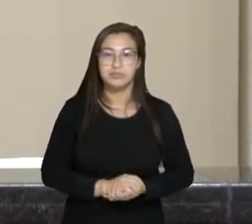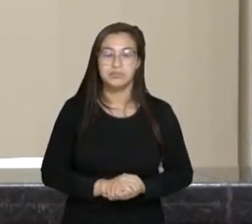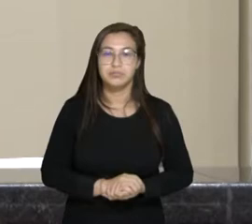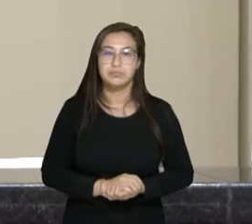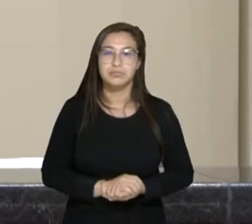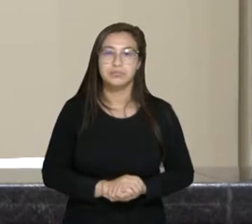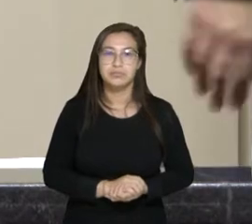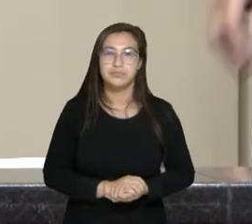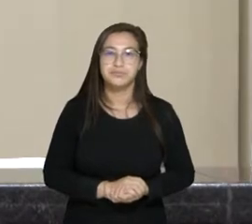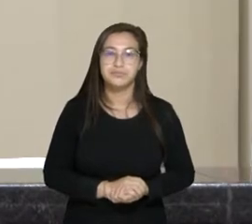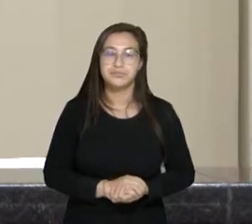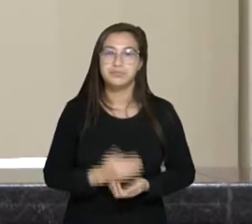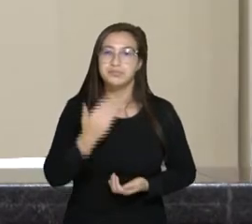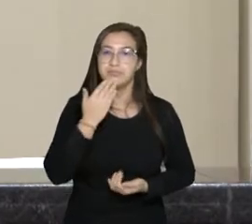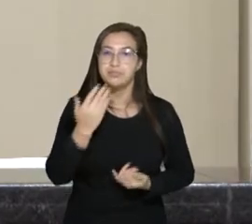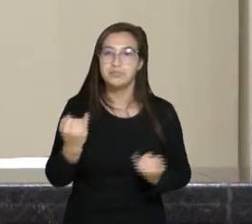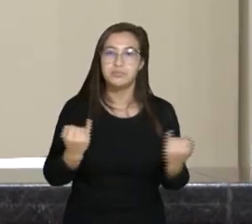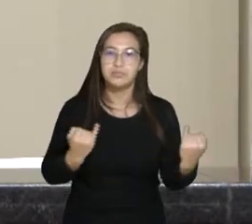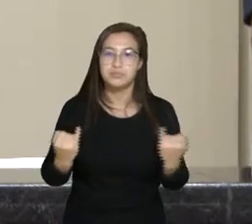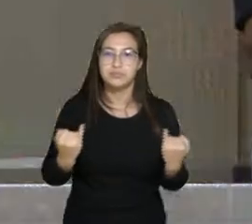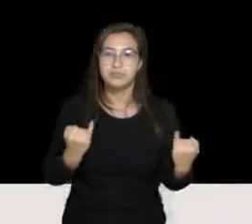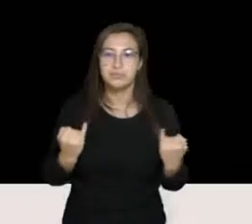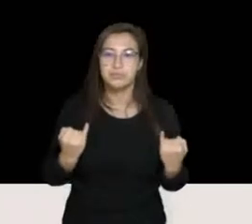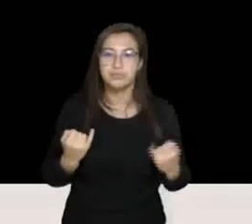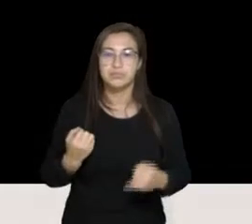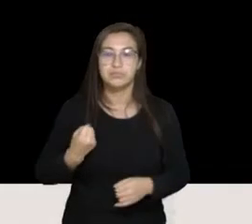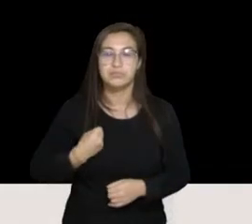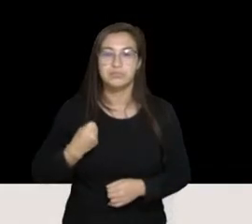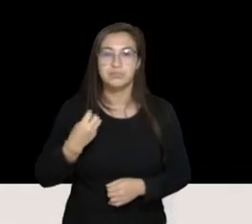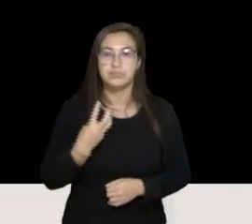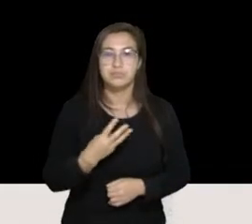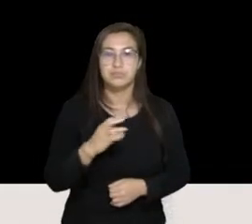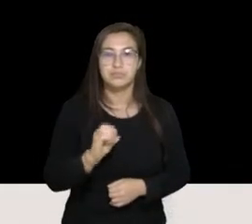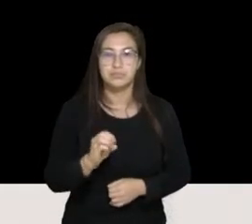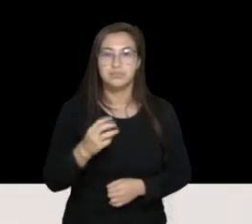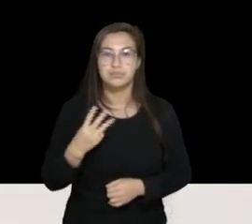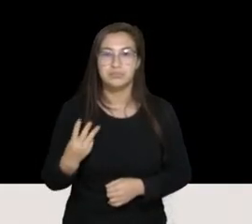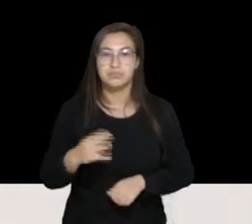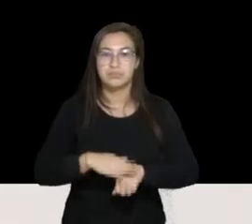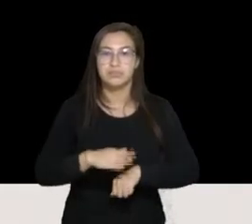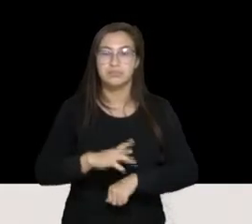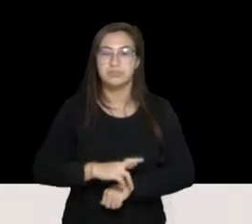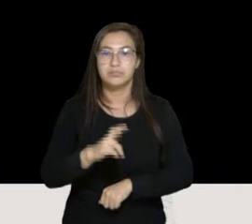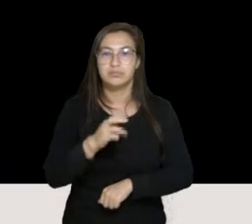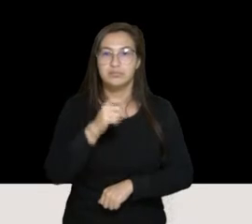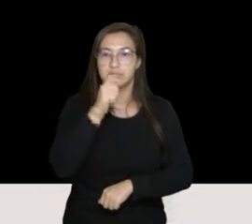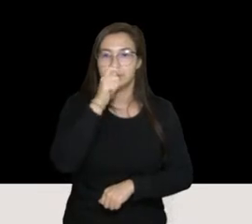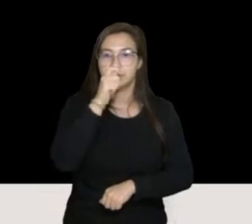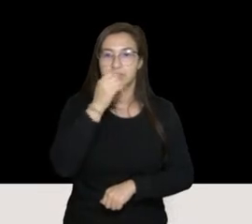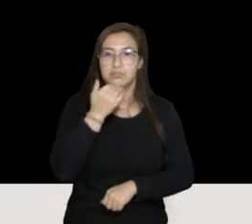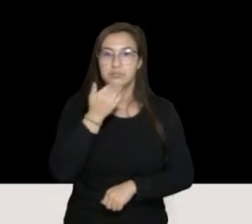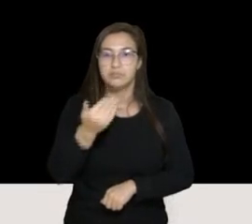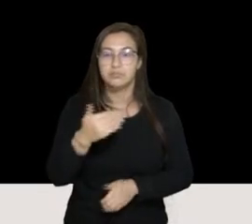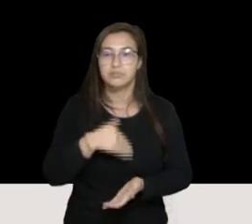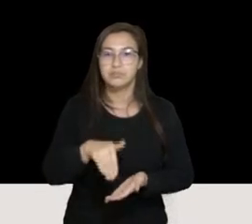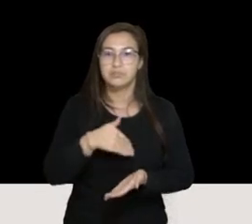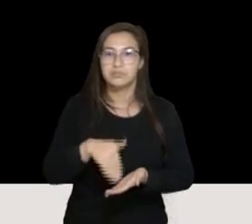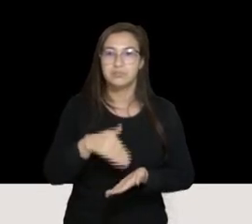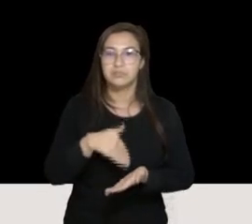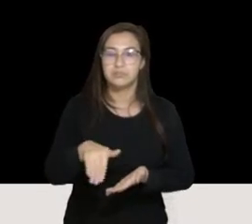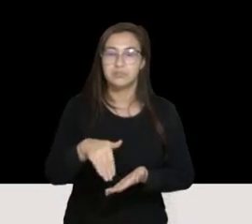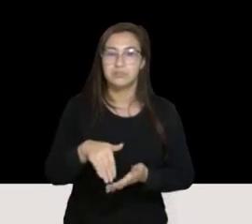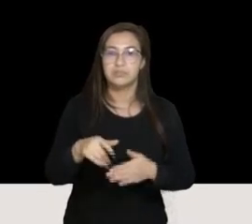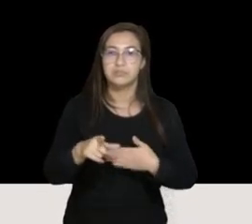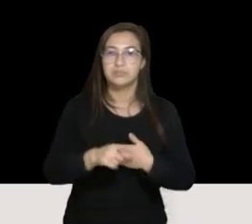em o pedido informação 303 Deputado João Amin solicitando ao secretário de estado